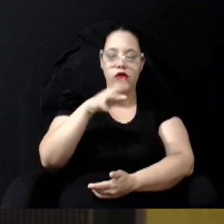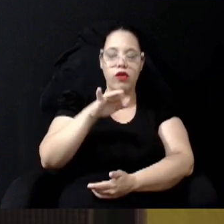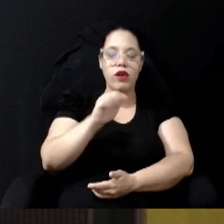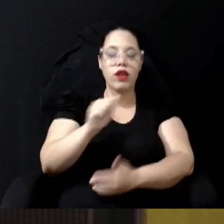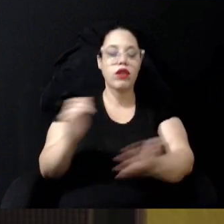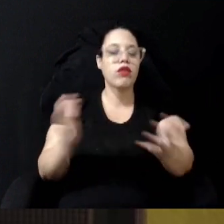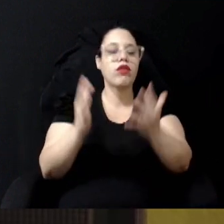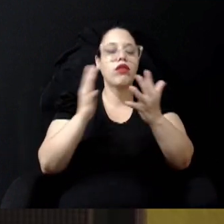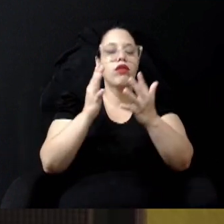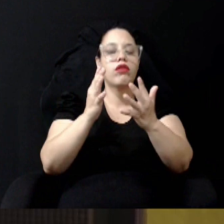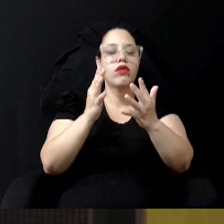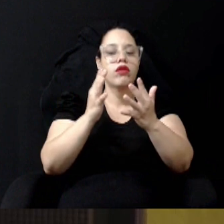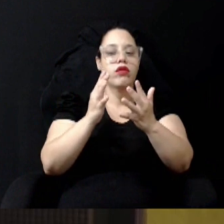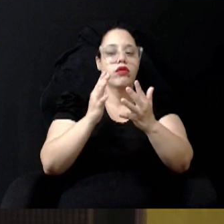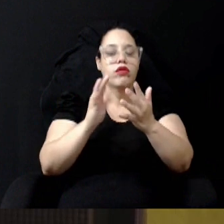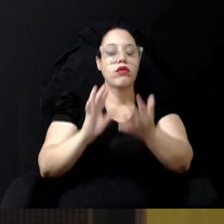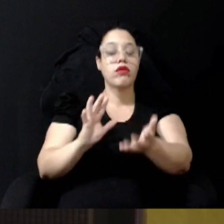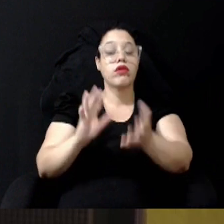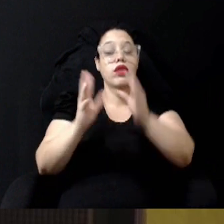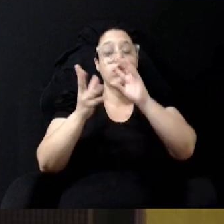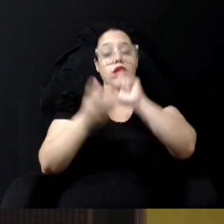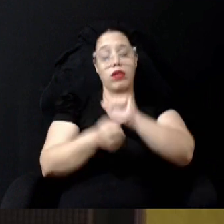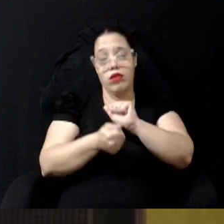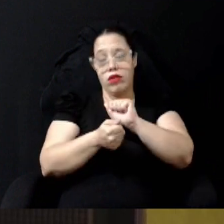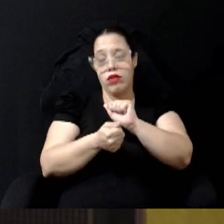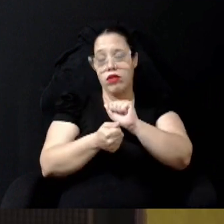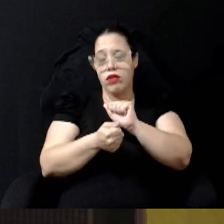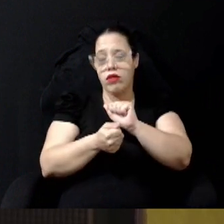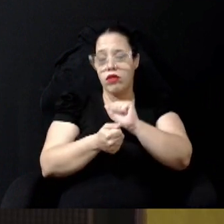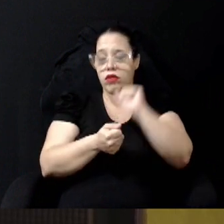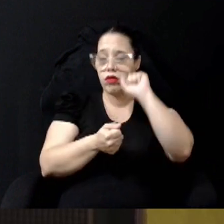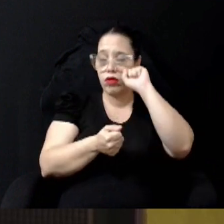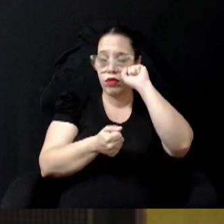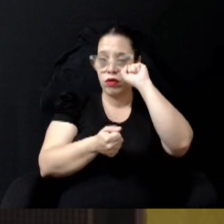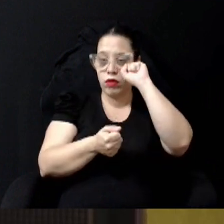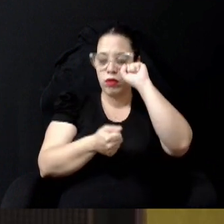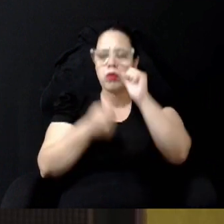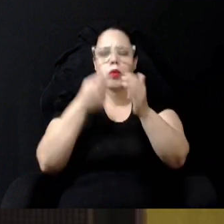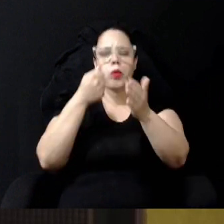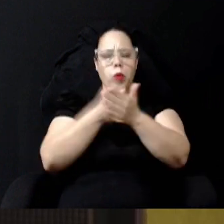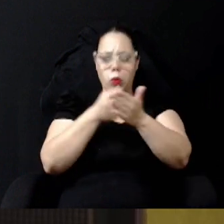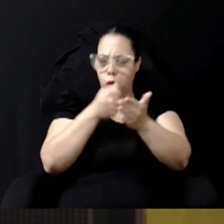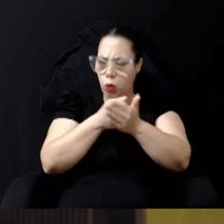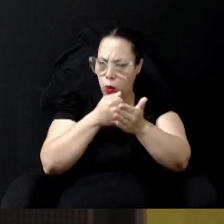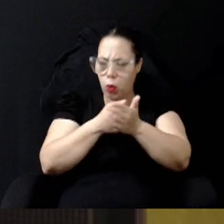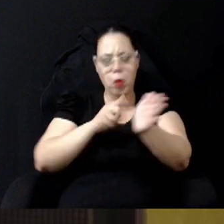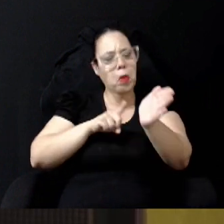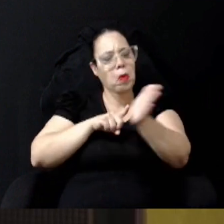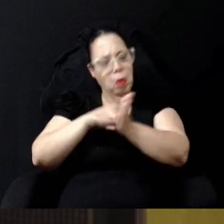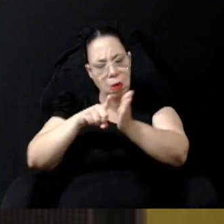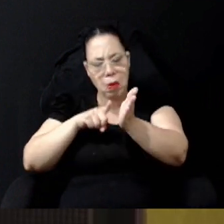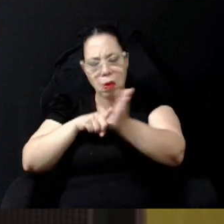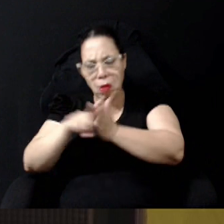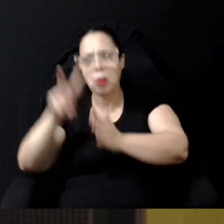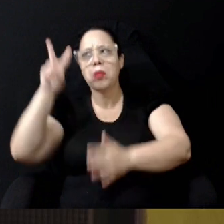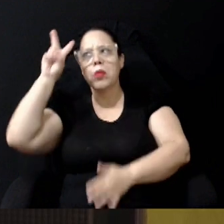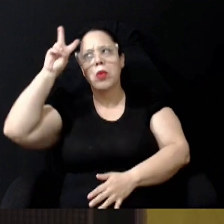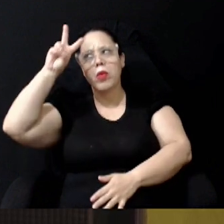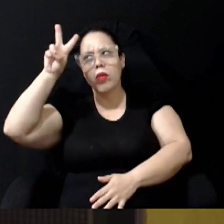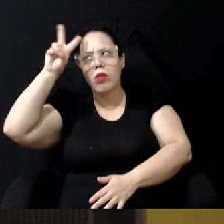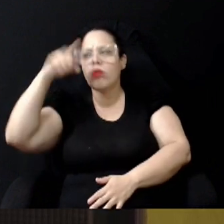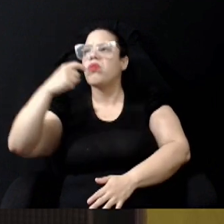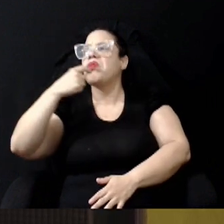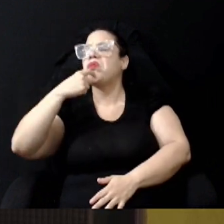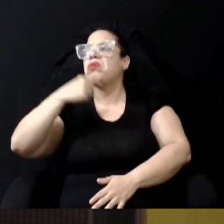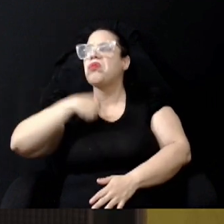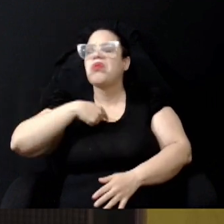Anistia Internacional, se dedica a pesquisar a história da cidade em várias